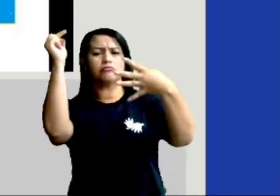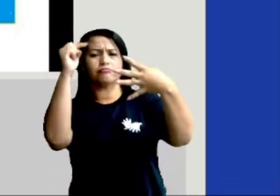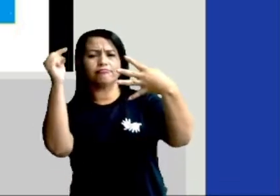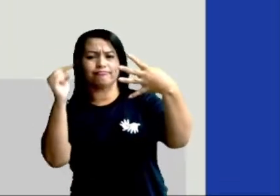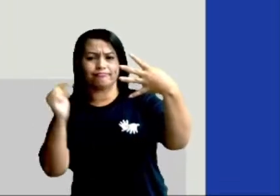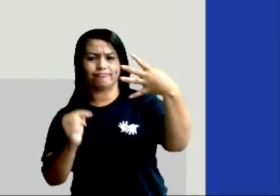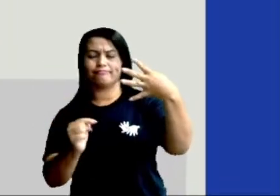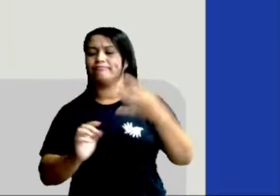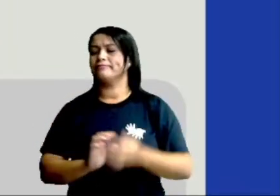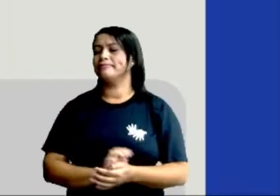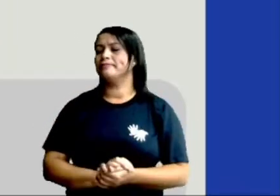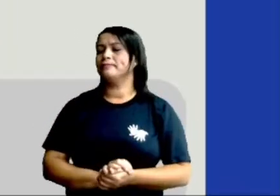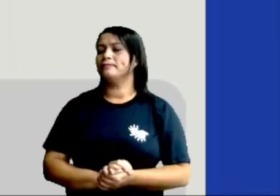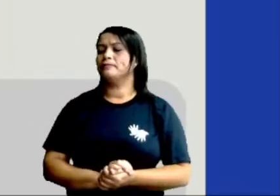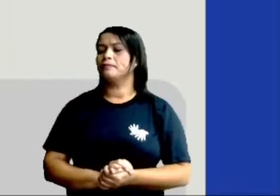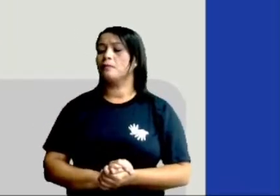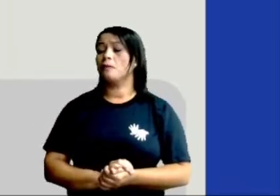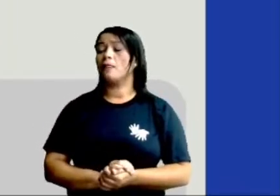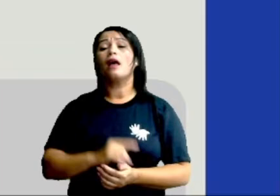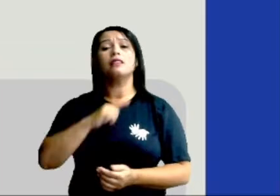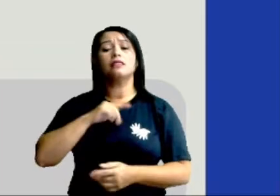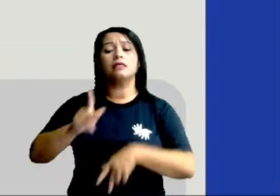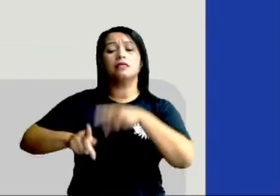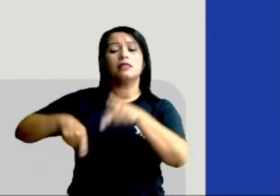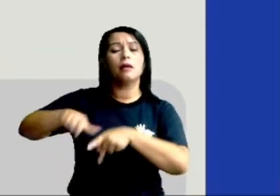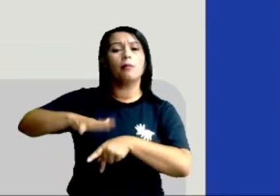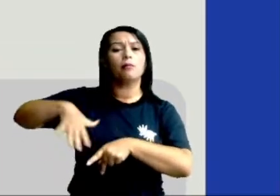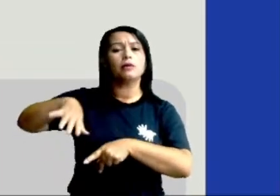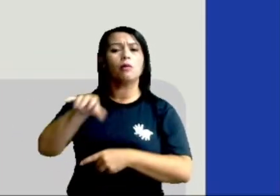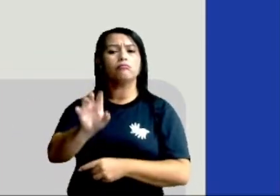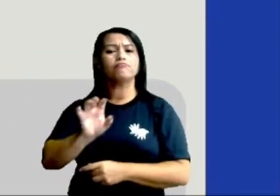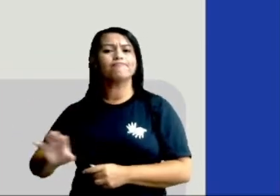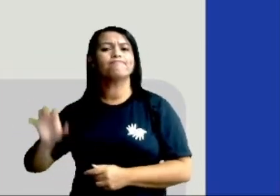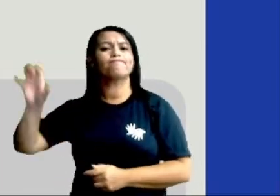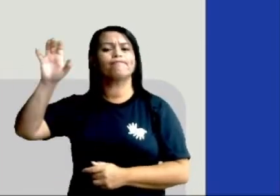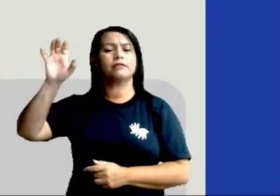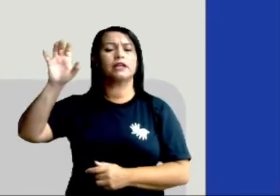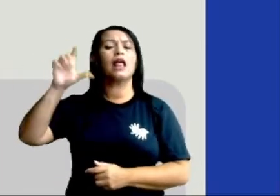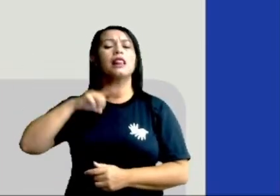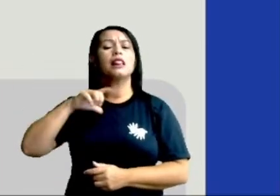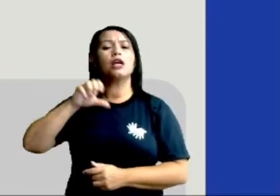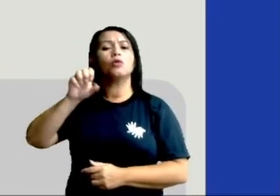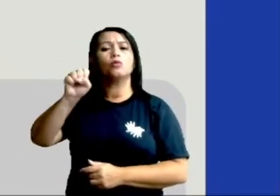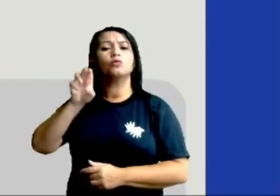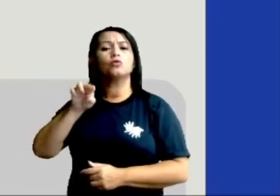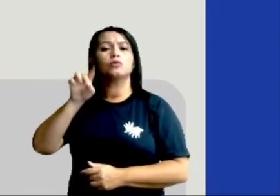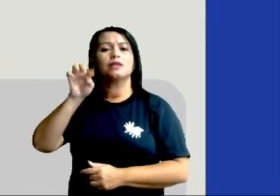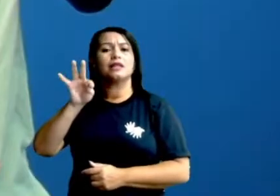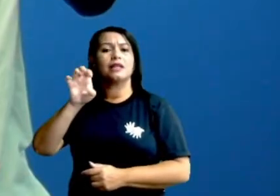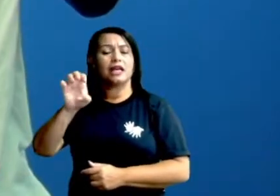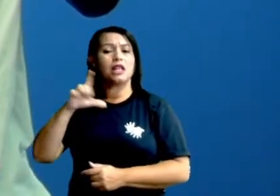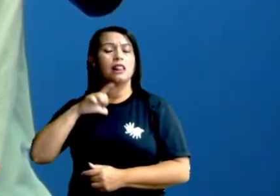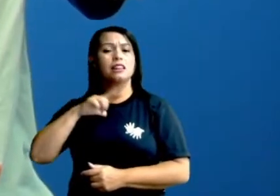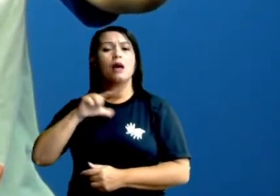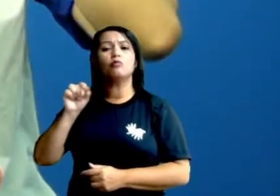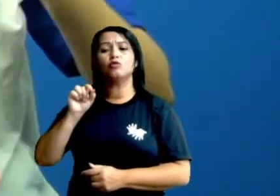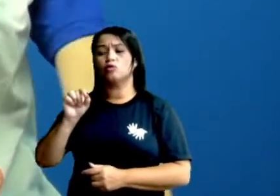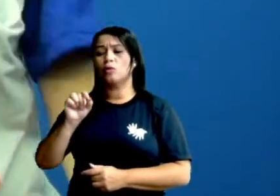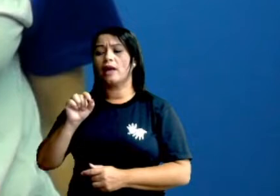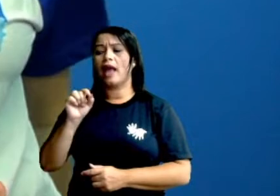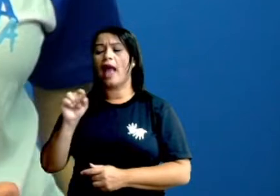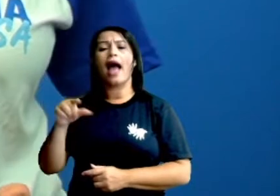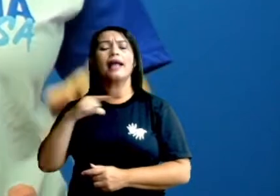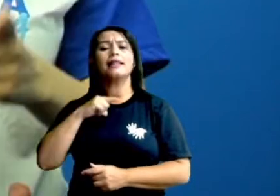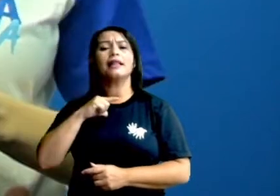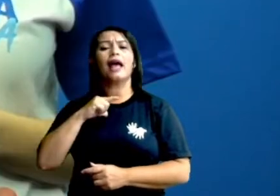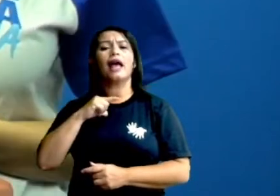um aí. A população por região, o Sudeste, aí temos aí um gráfico, tá? Onde esse